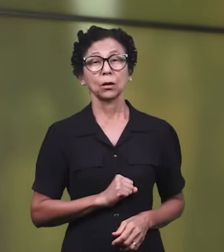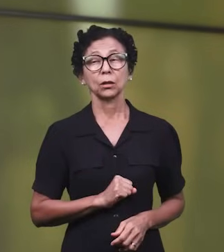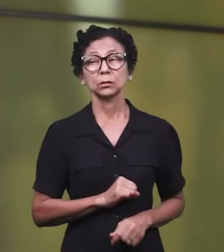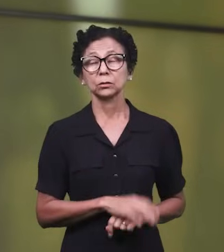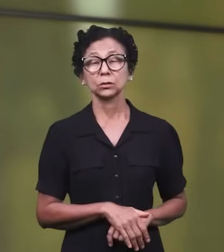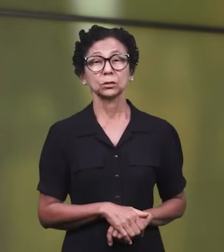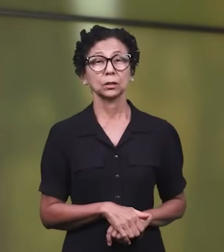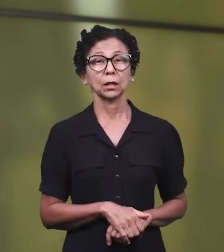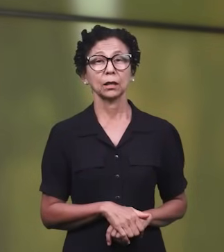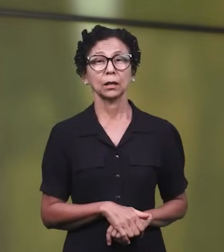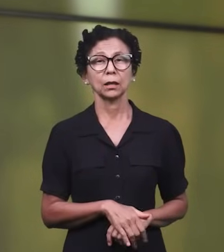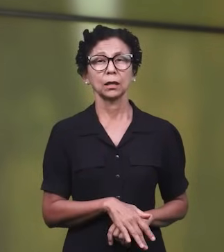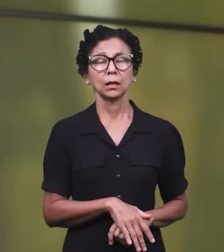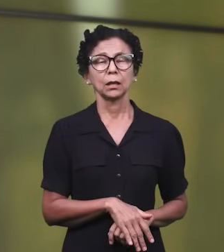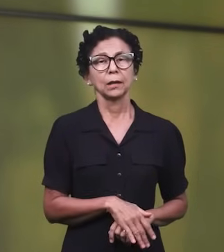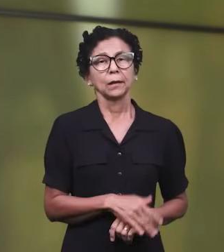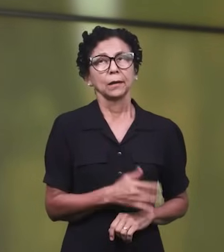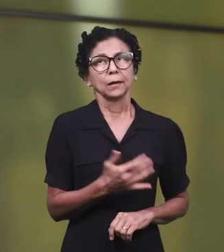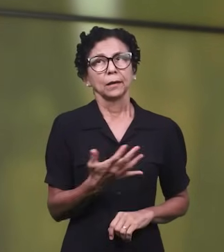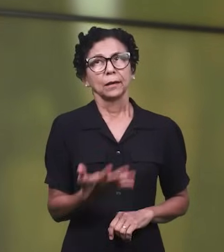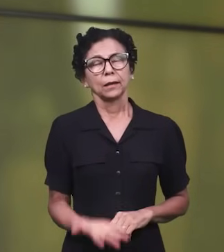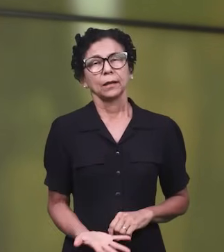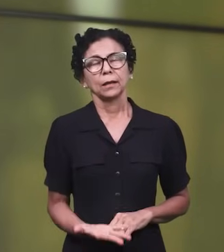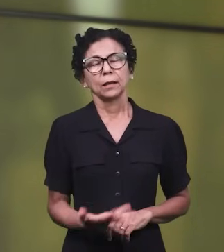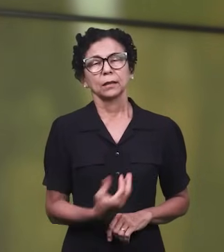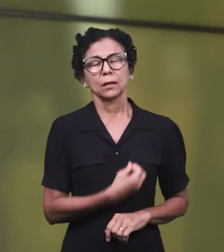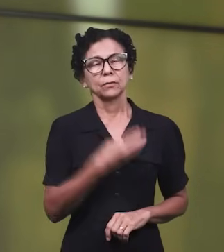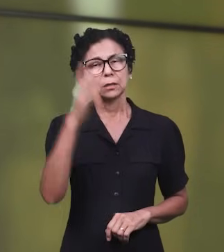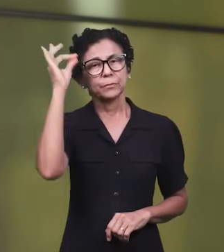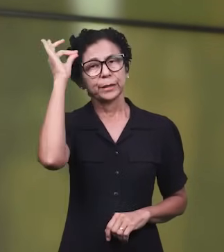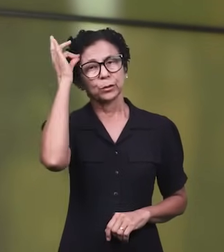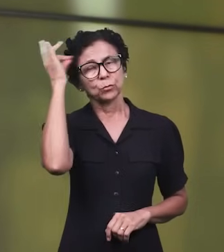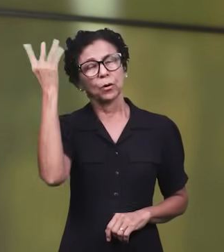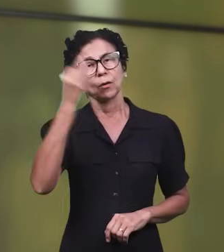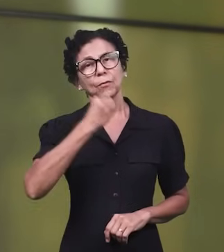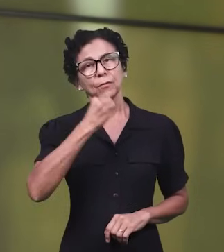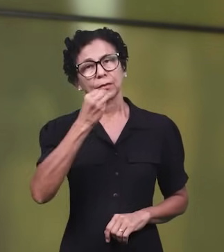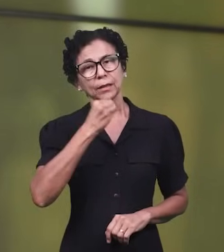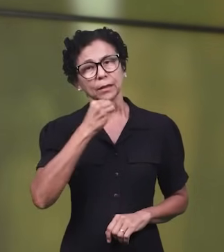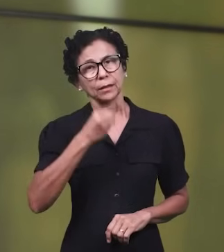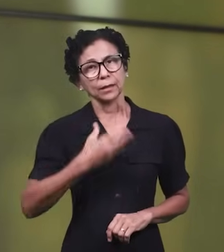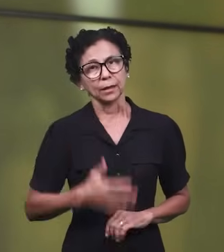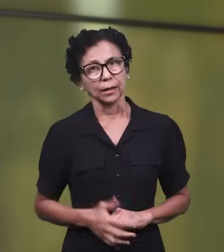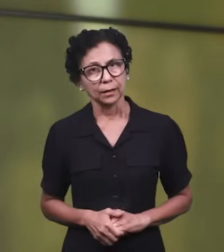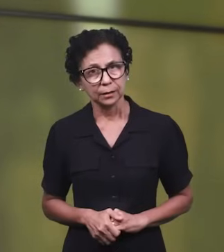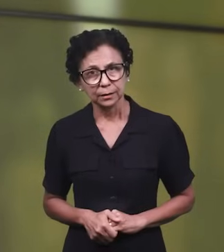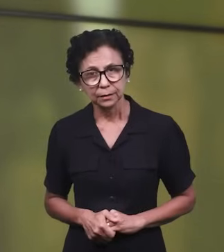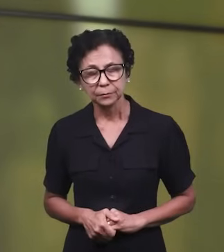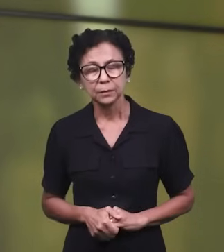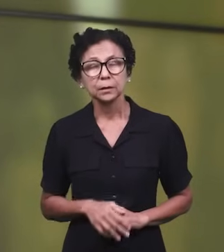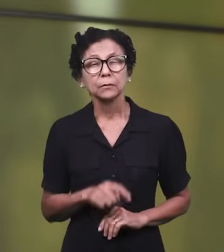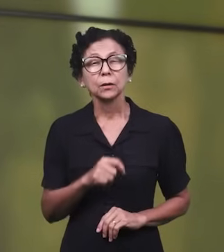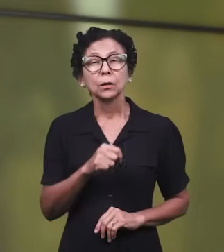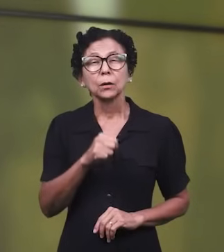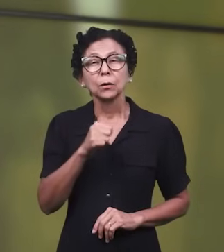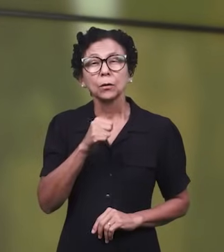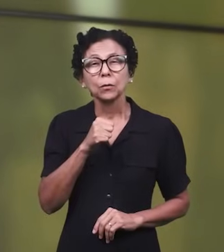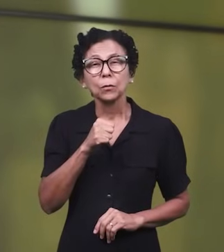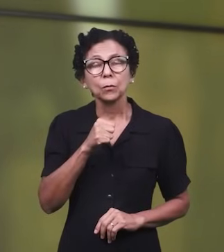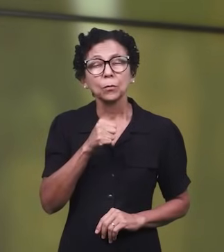ver o que os filhos dele faziam, um sacerdócio em decadência, um homem já envelhecido, que quase não enxergava,